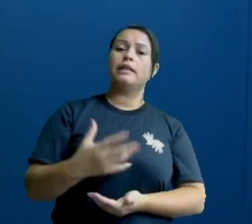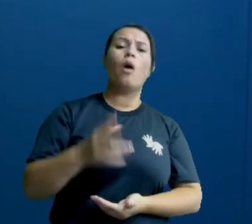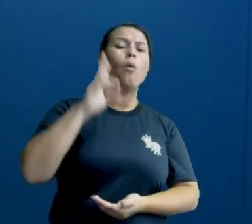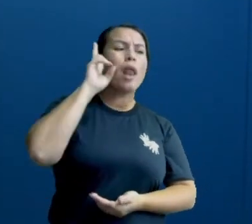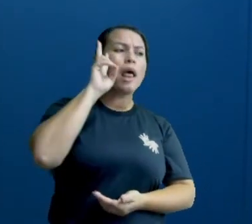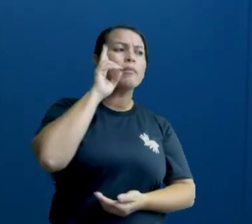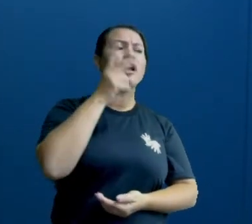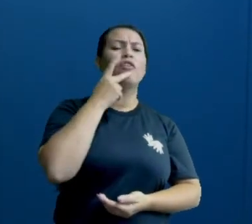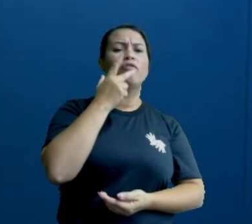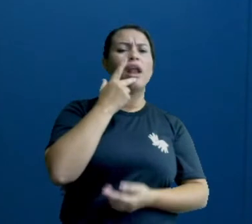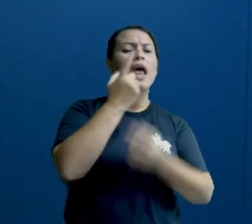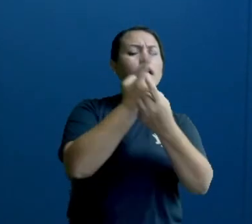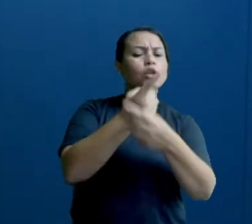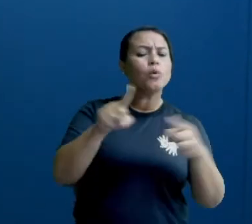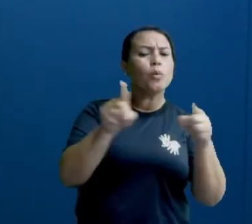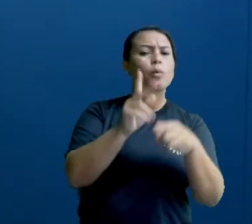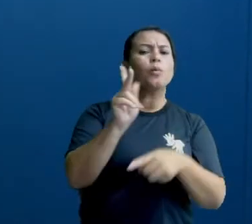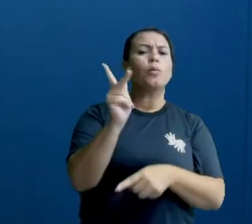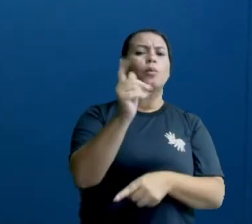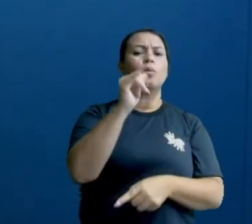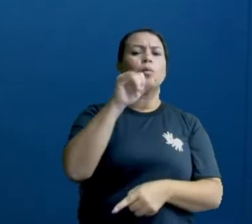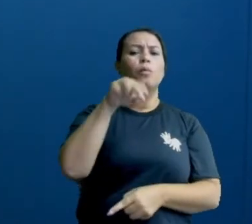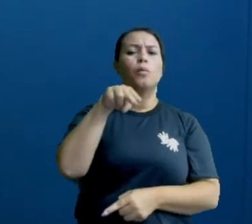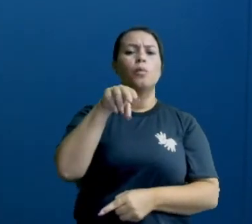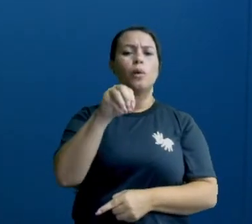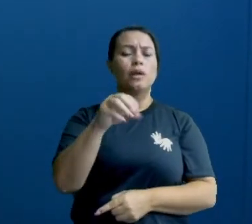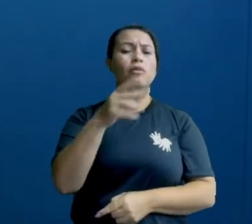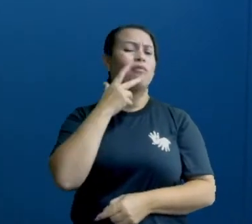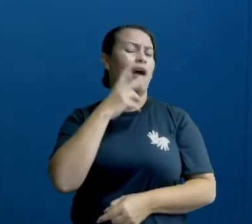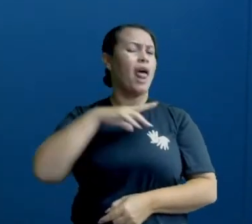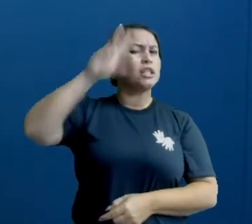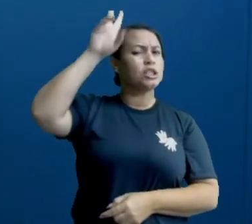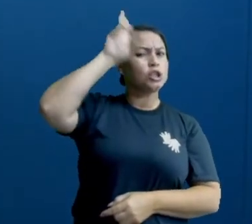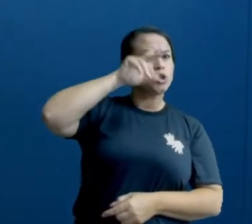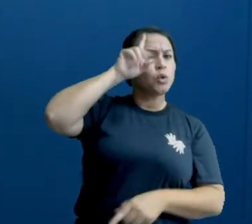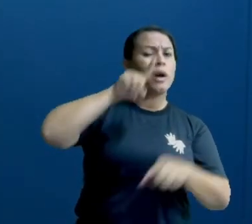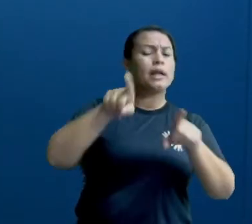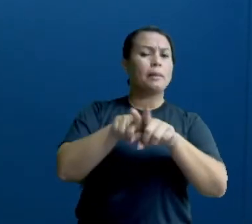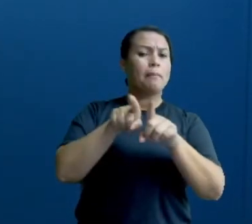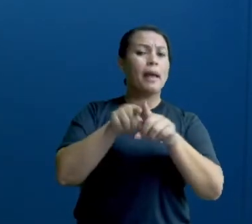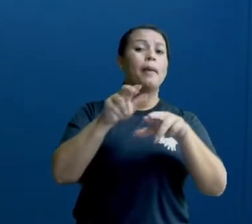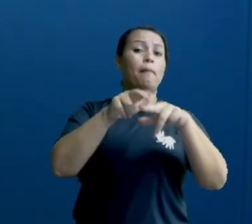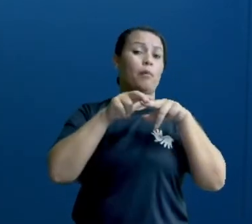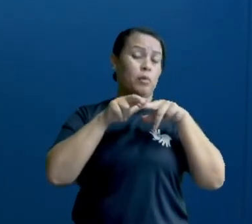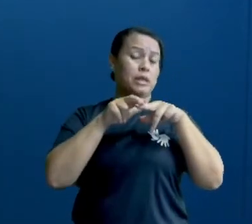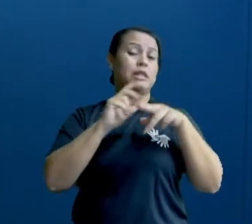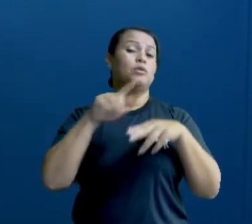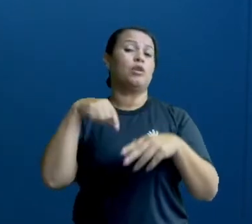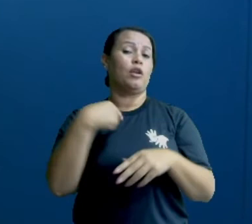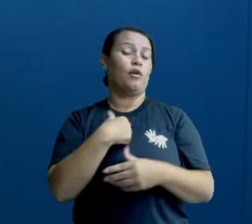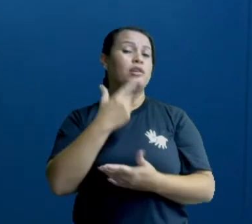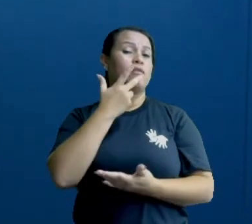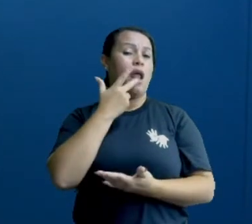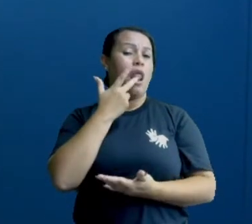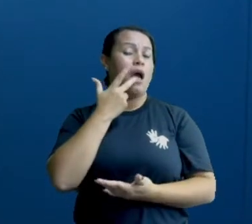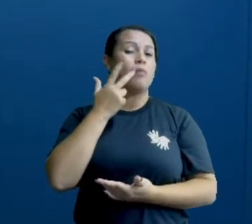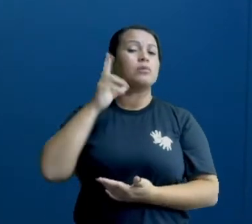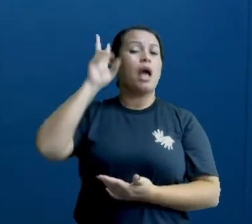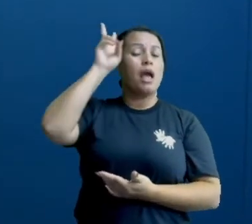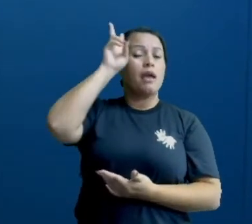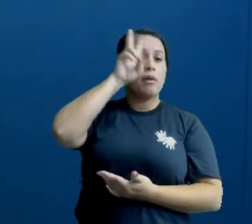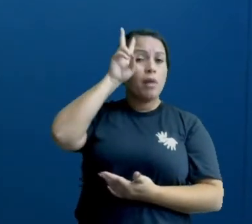Lembra que eu falei que o hino, ele fala de aspectos históricos, por isso que a gente fez essa